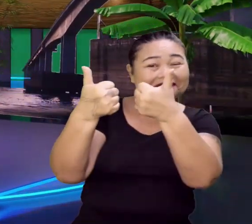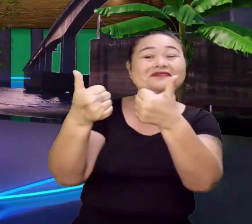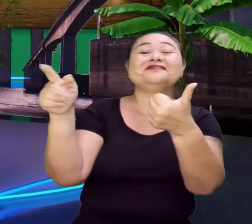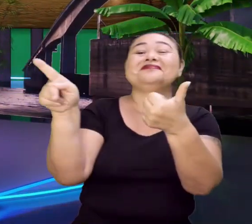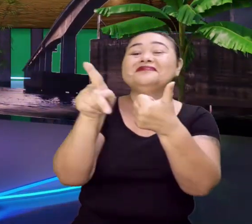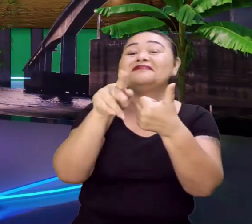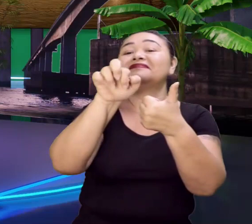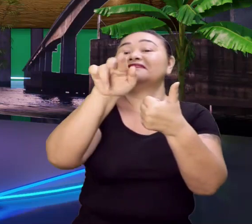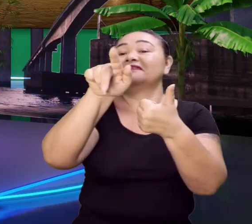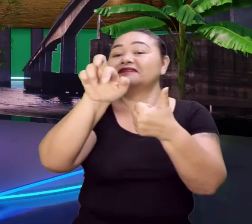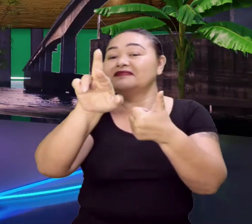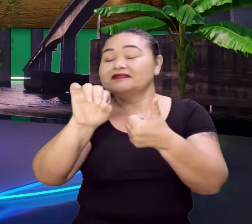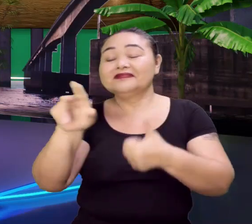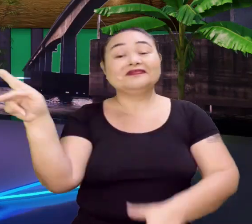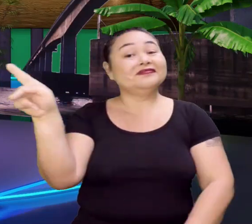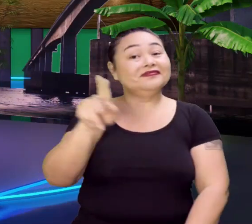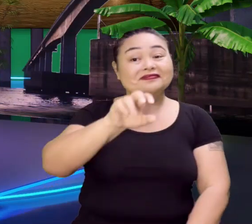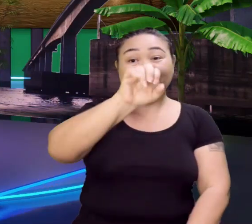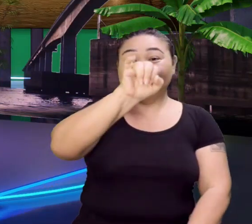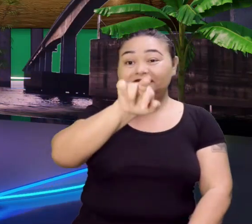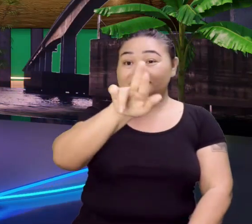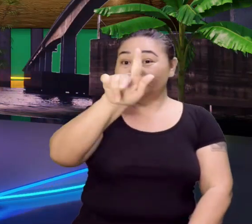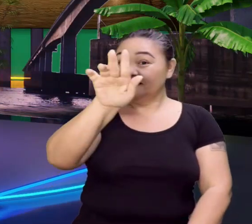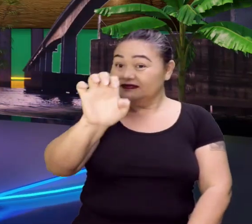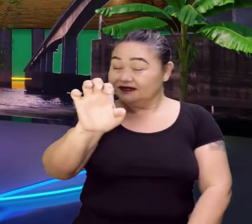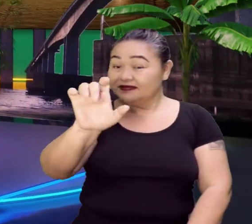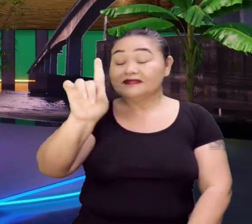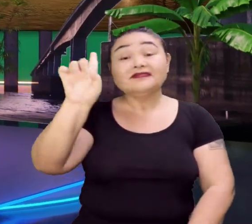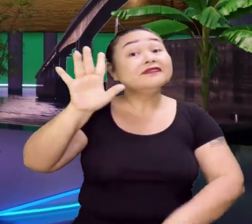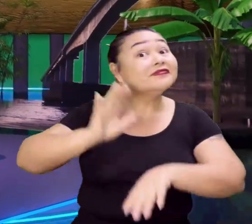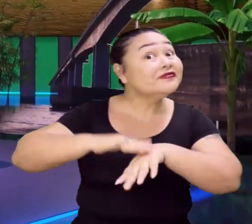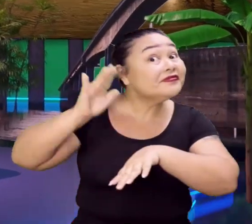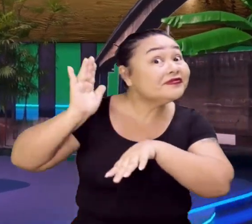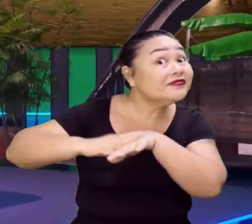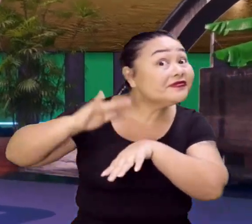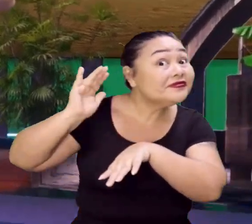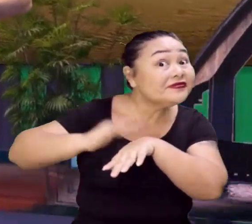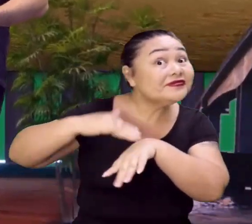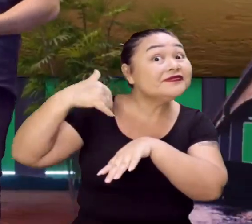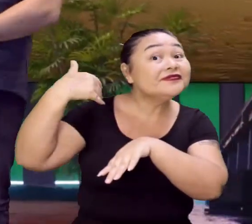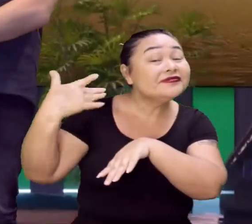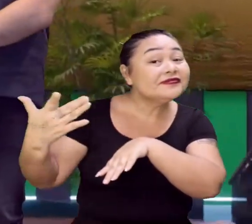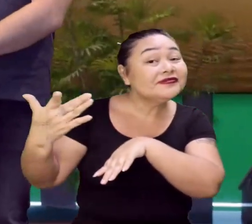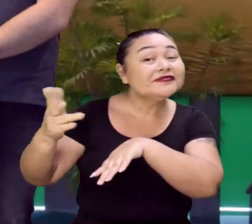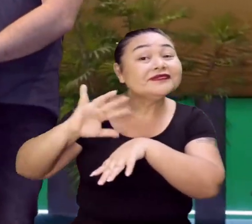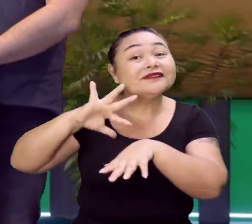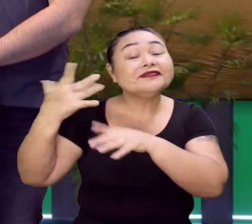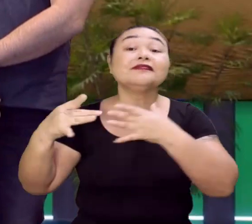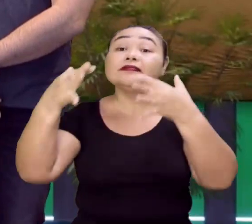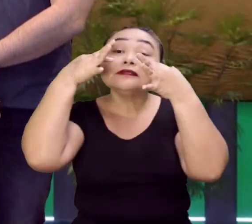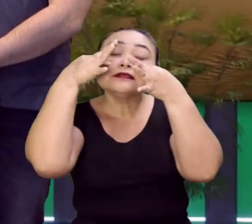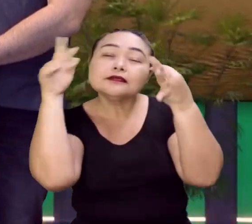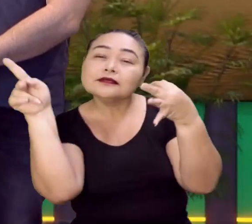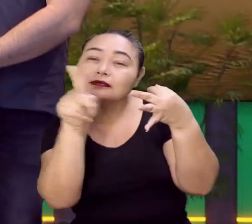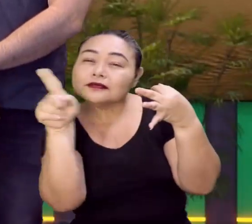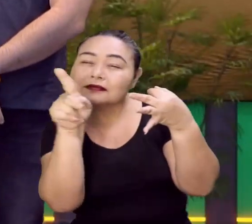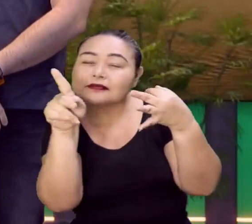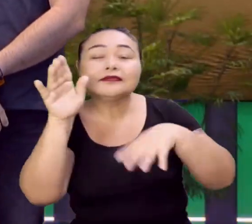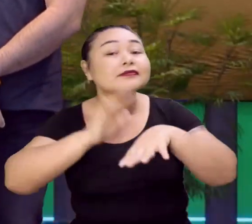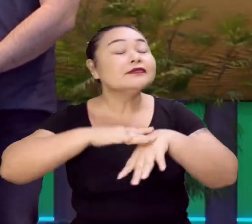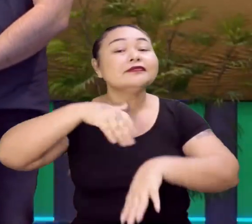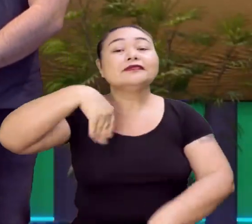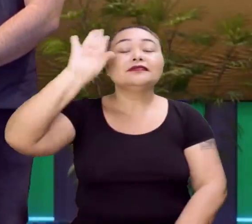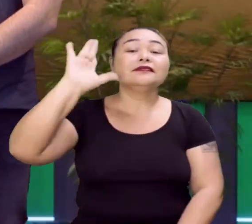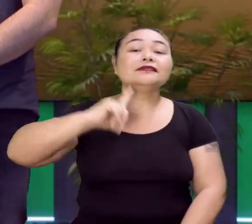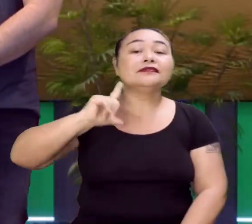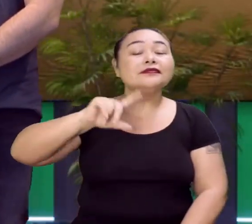professor Rogério, professor Jorge. Quem mais? Quem mais? Nossos professores presenciais. Quem mais? Quem mais? Quem